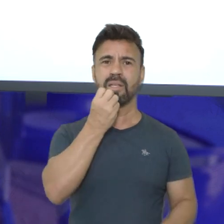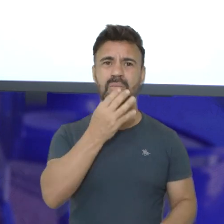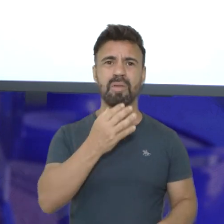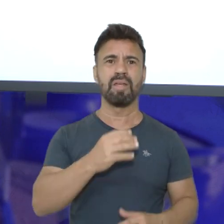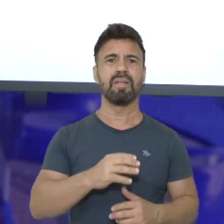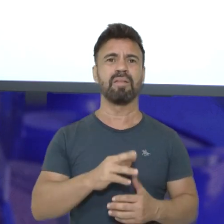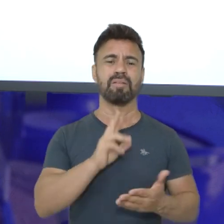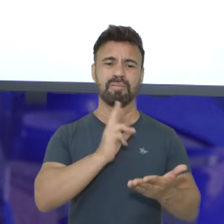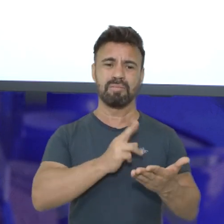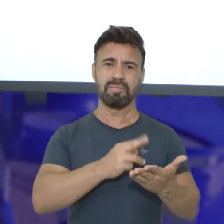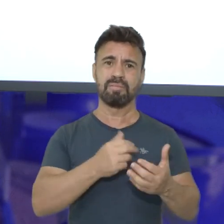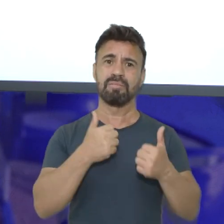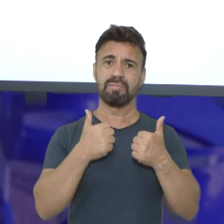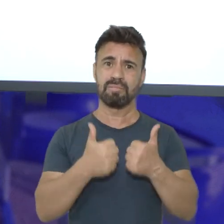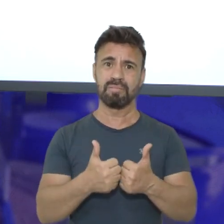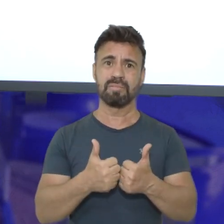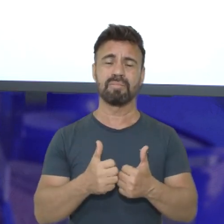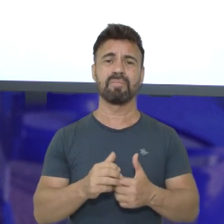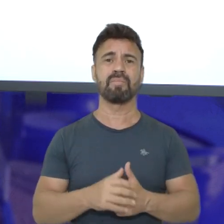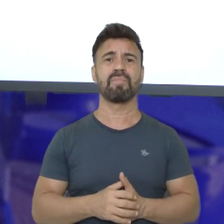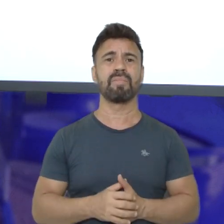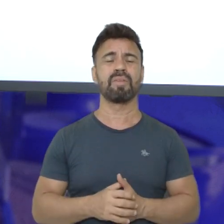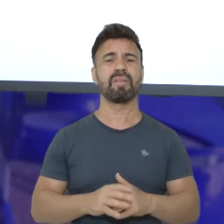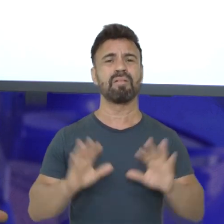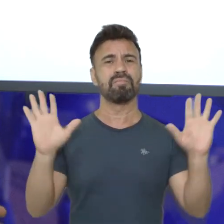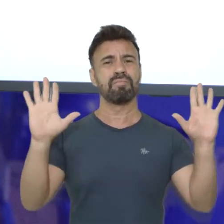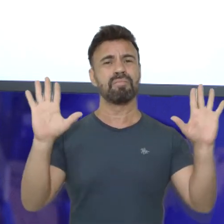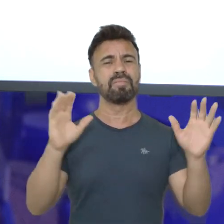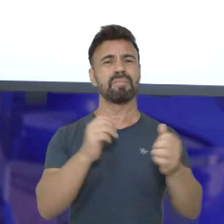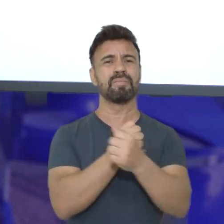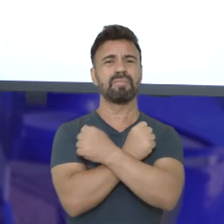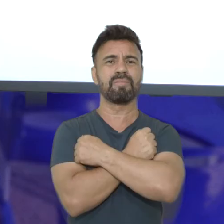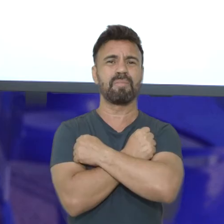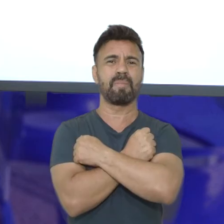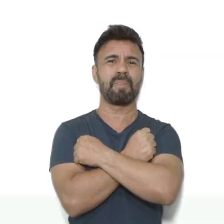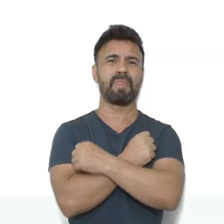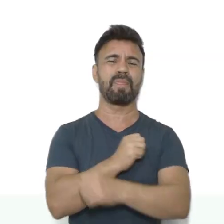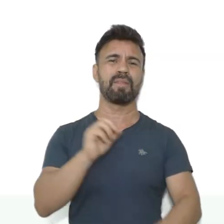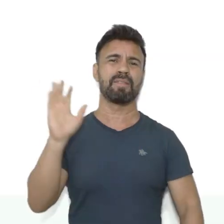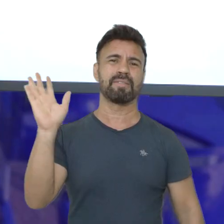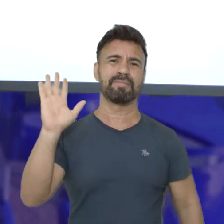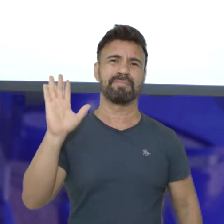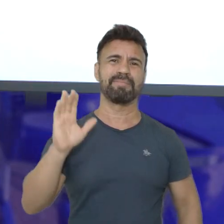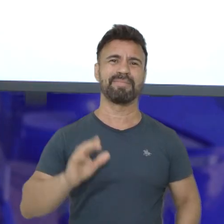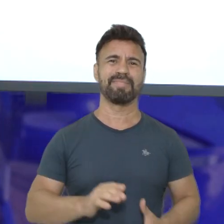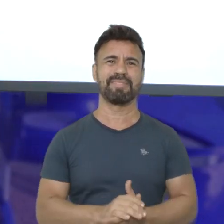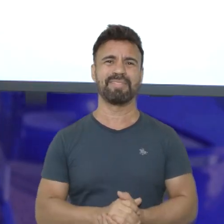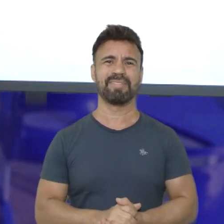corrigido direitinho e deixo aqui um forte abraço, um beijo e até a próxima.